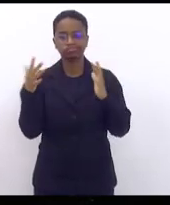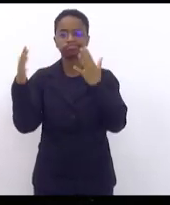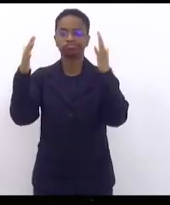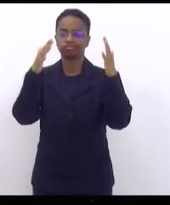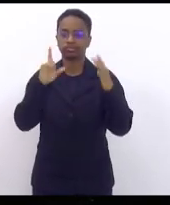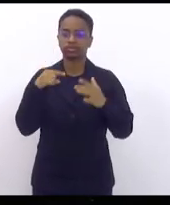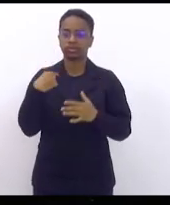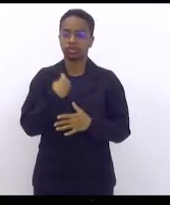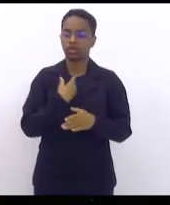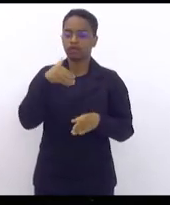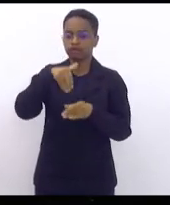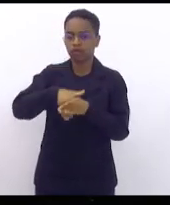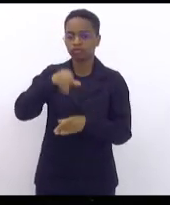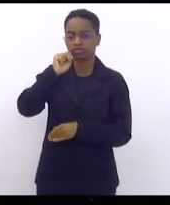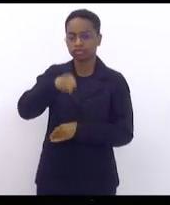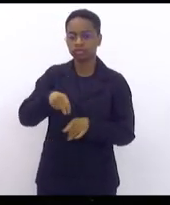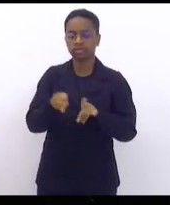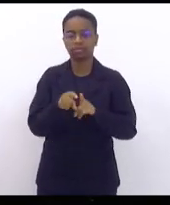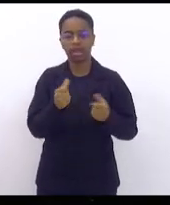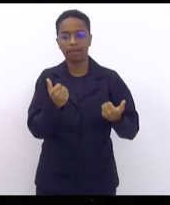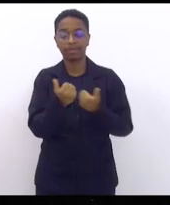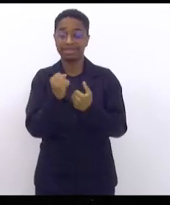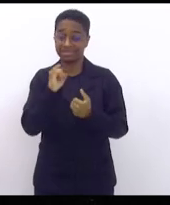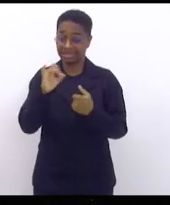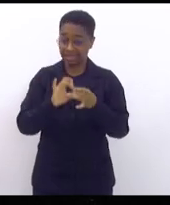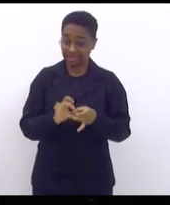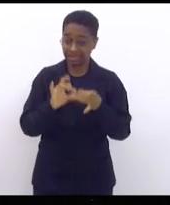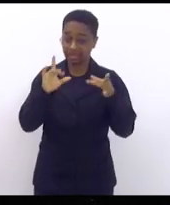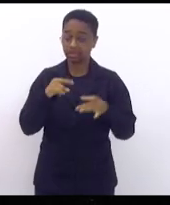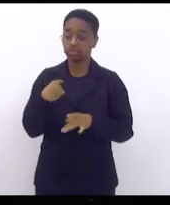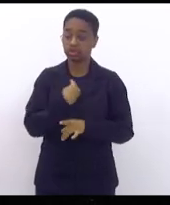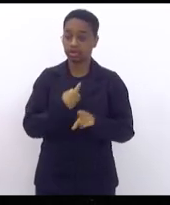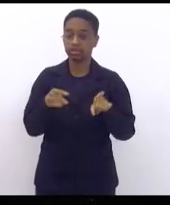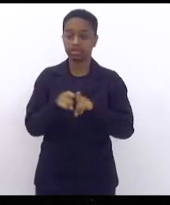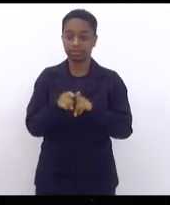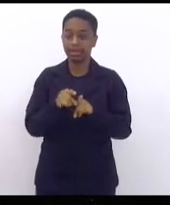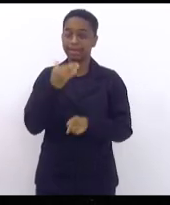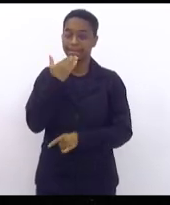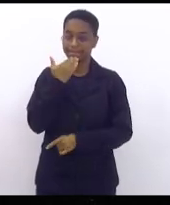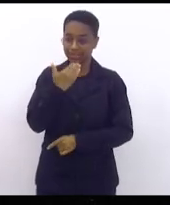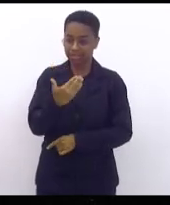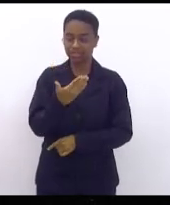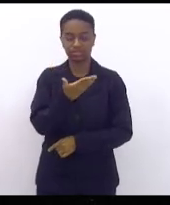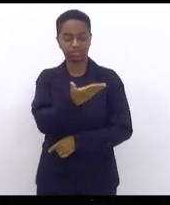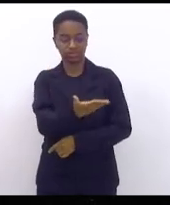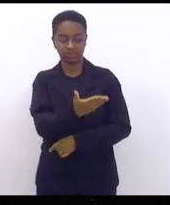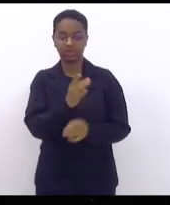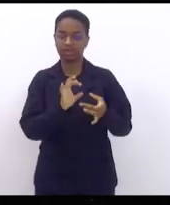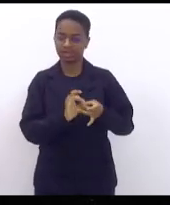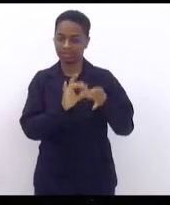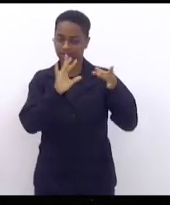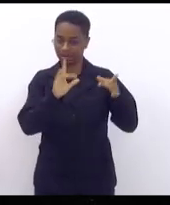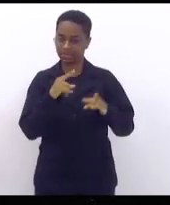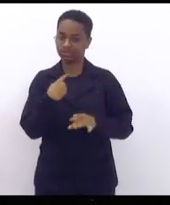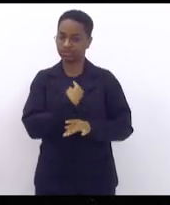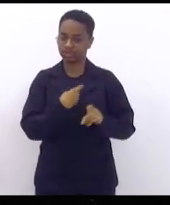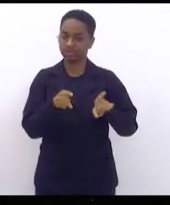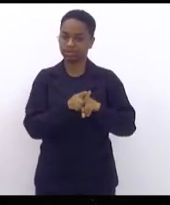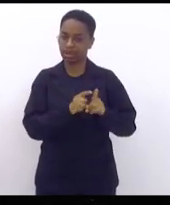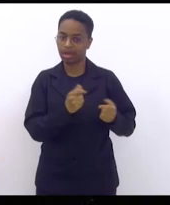o nosso voto. E, se ela deixar, nós estaremos aqui pedindo a ela que nos permita